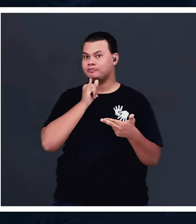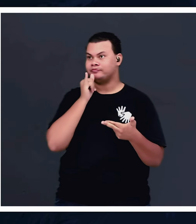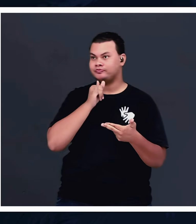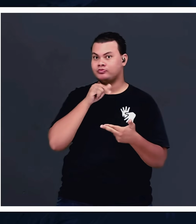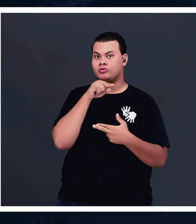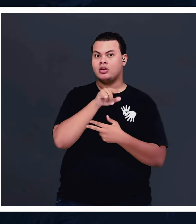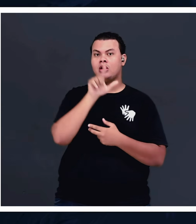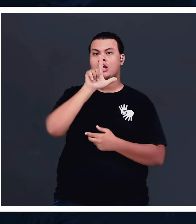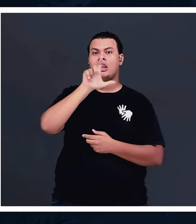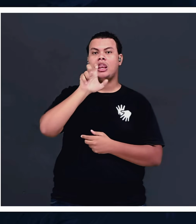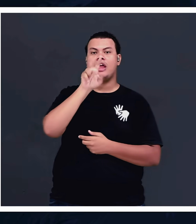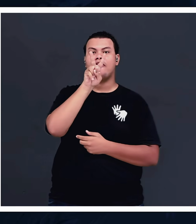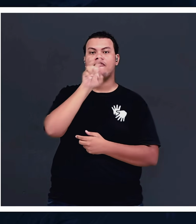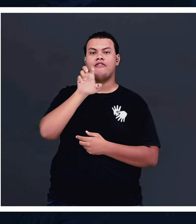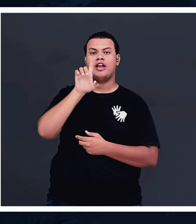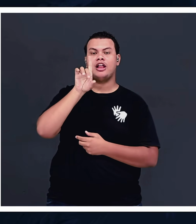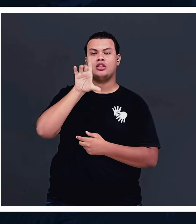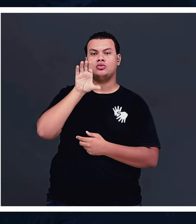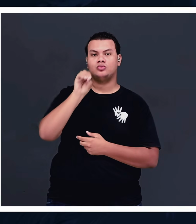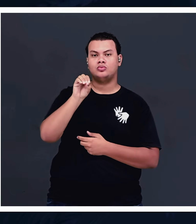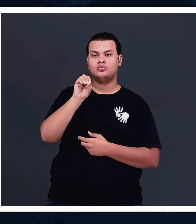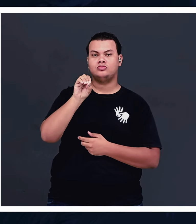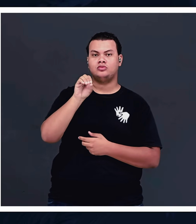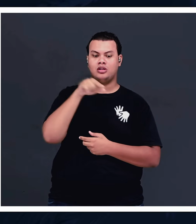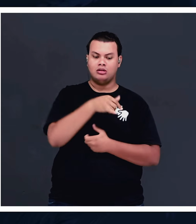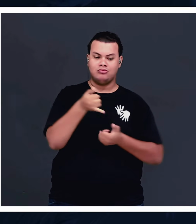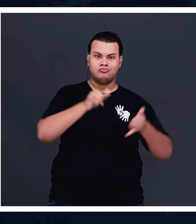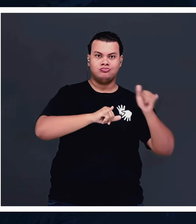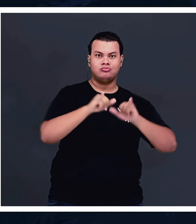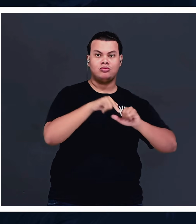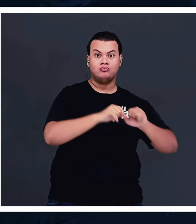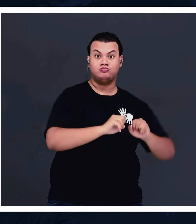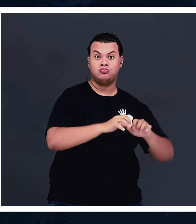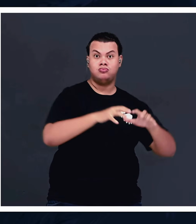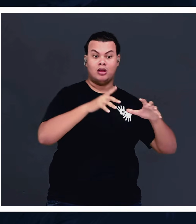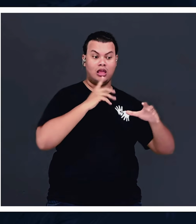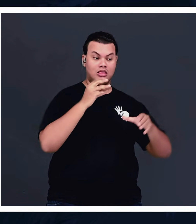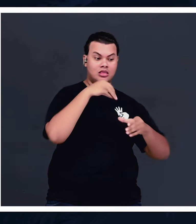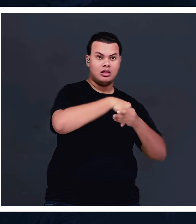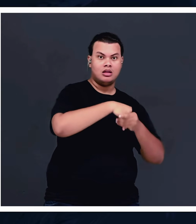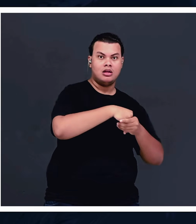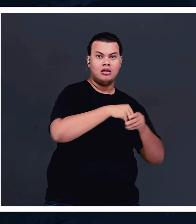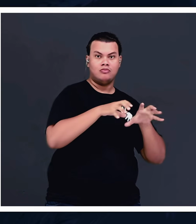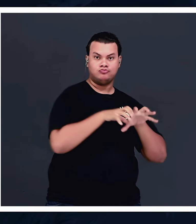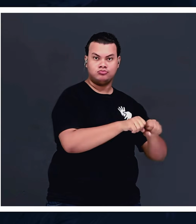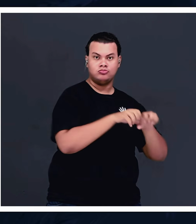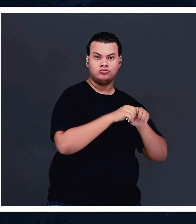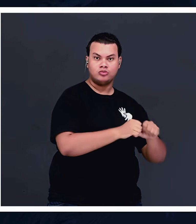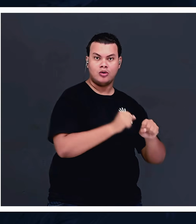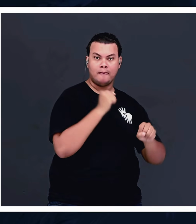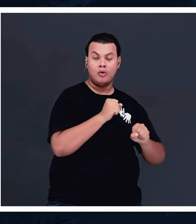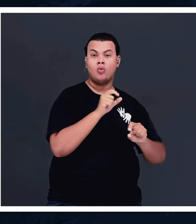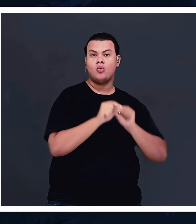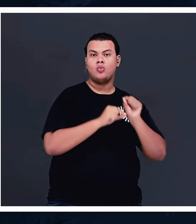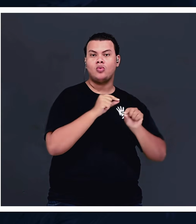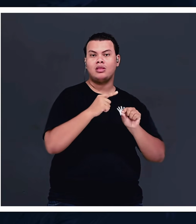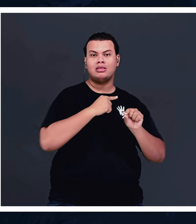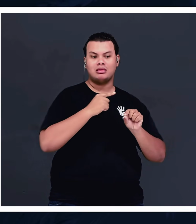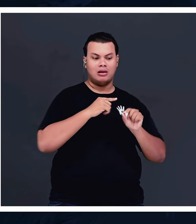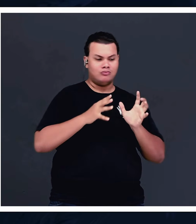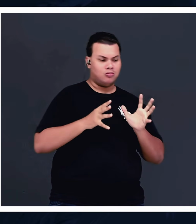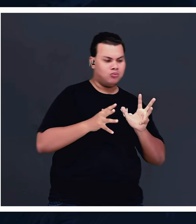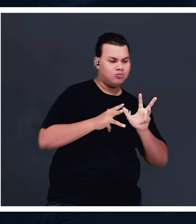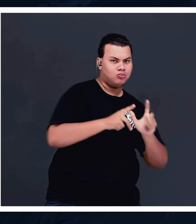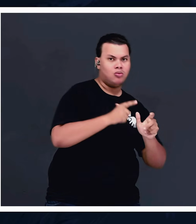o levedo, né, o fermento, numa massa, ele pode contaminar, ele impregna toda